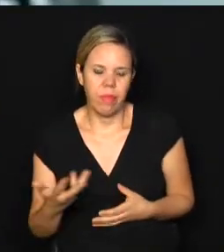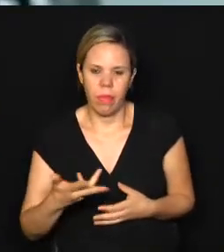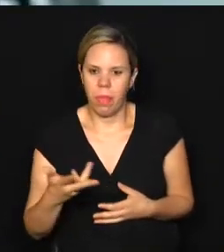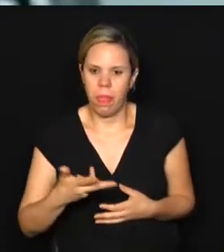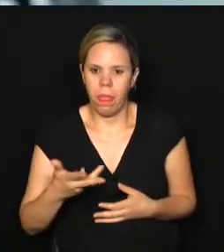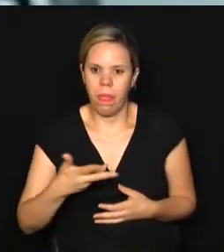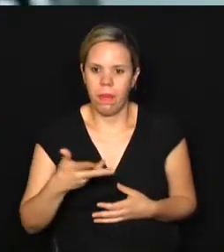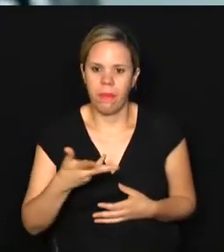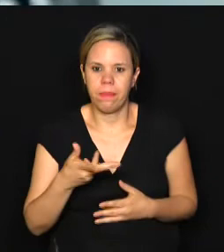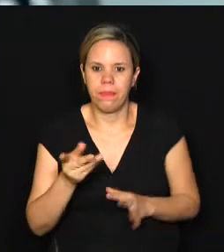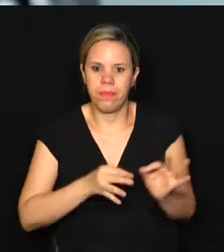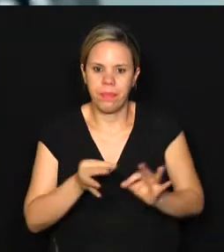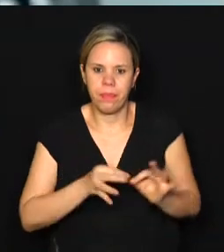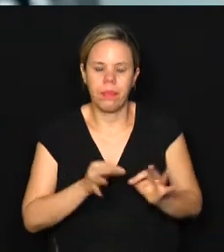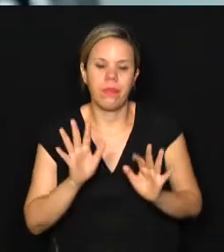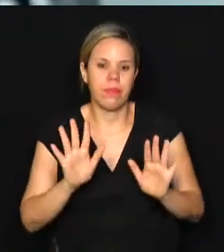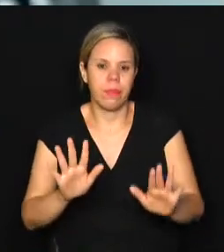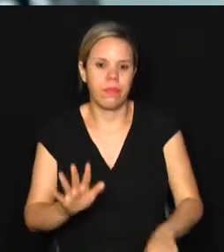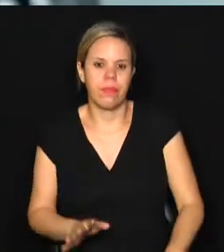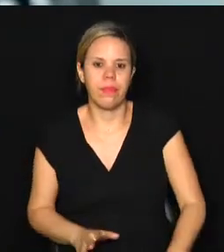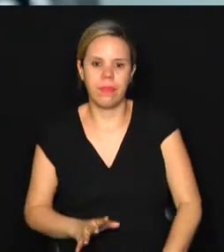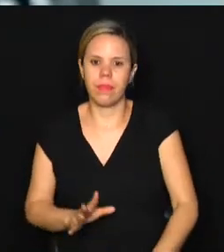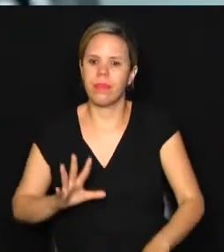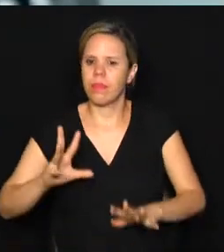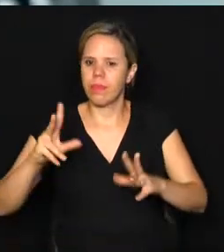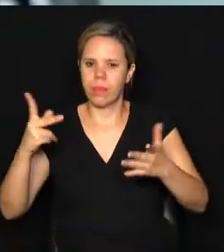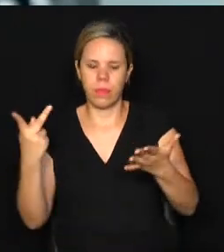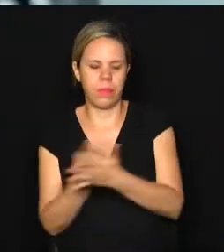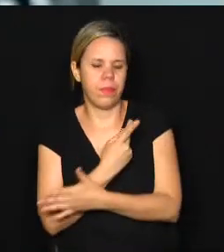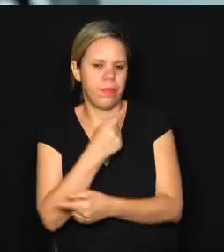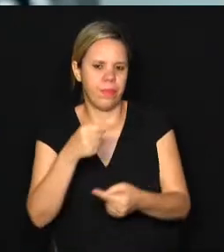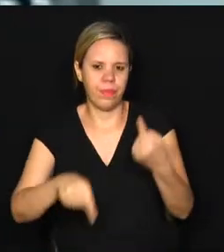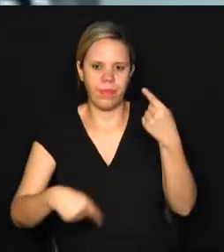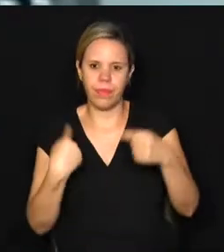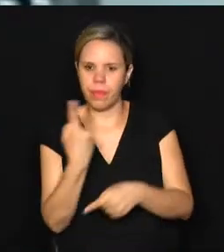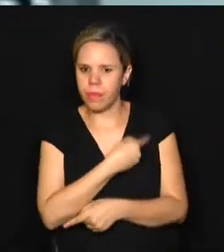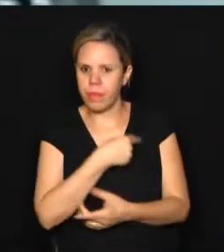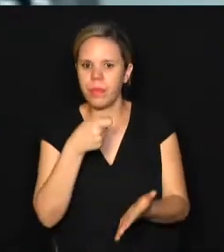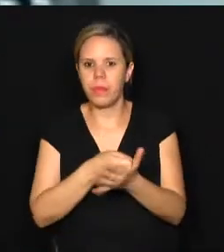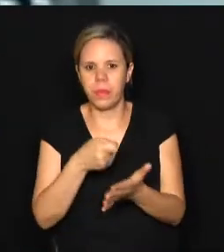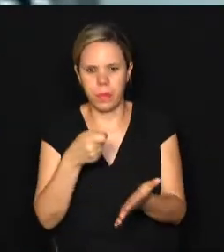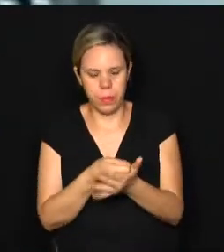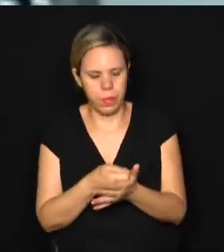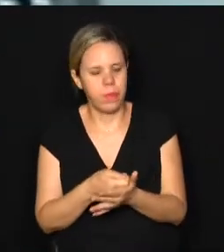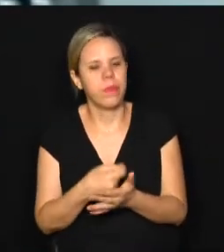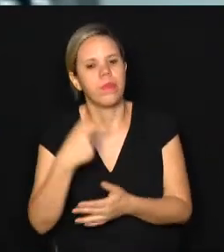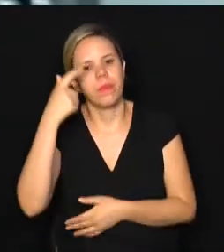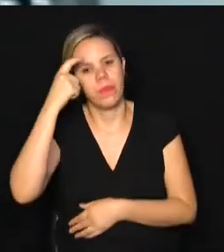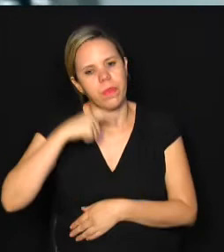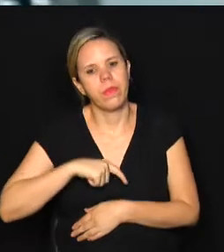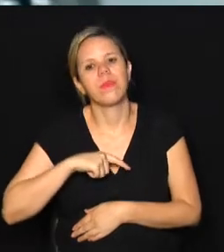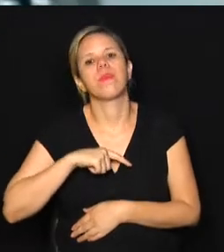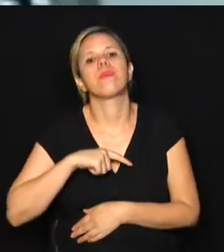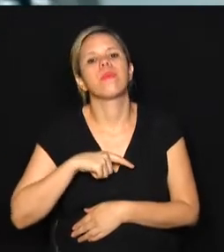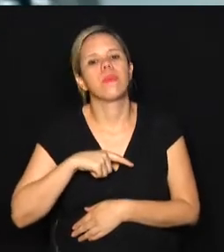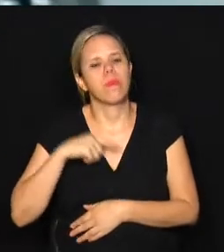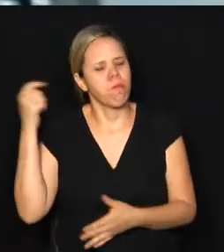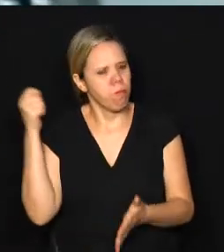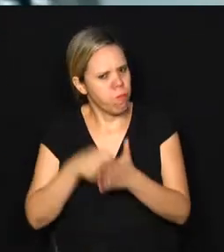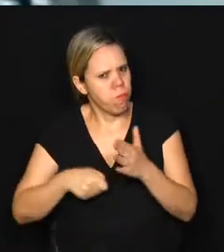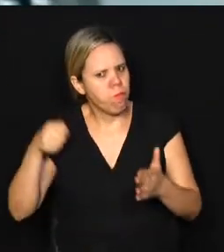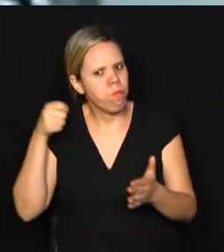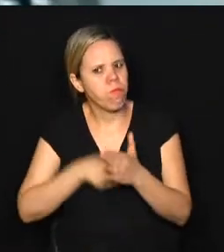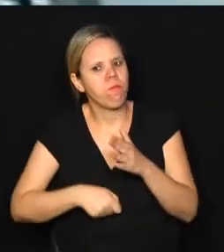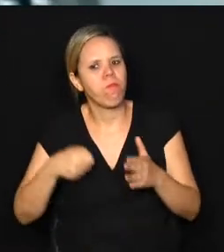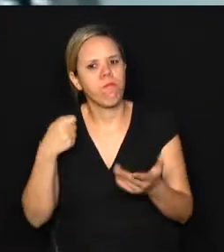aceleramento do processo. Só que o processo está todo errado. Então, é nosso dever, e eu estou travando essa luta como